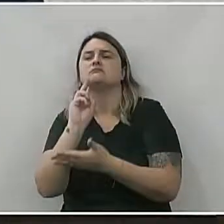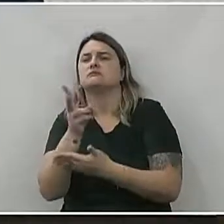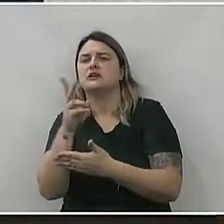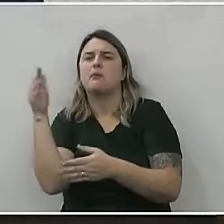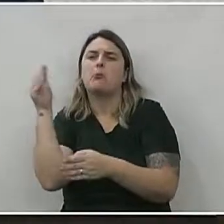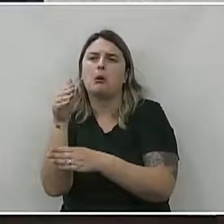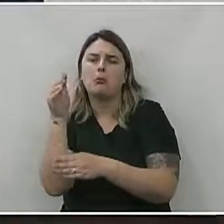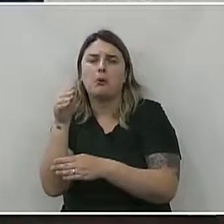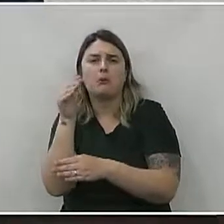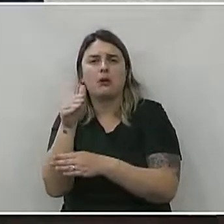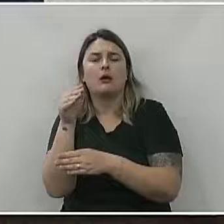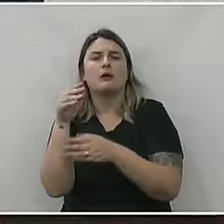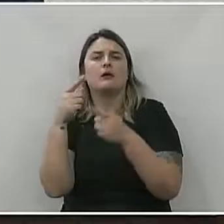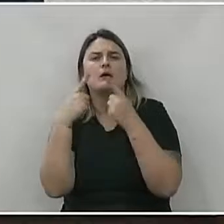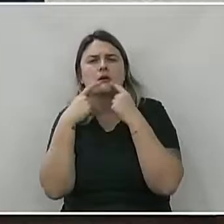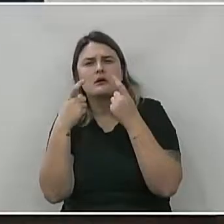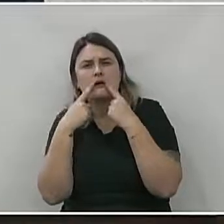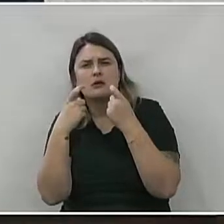continuamente